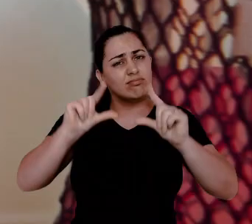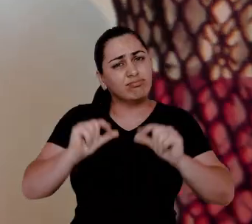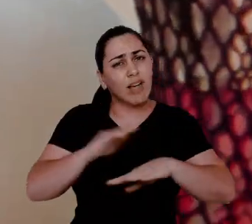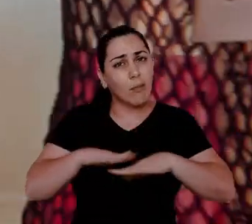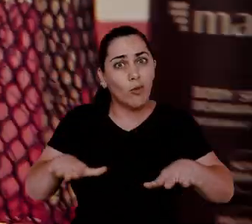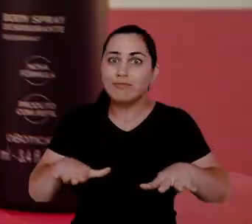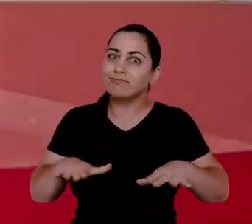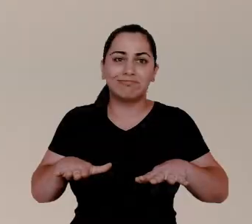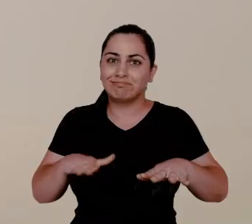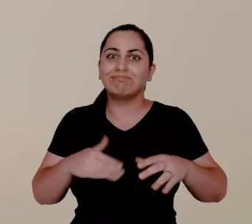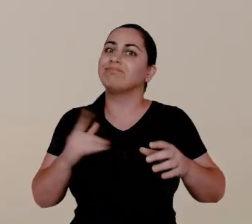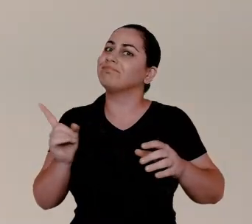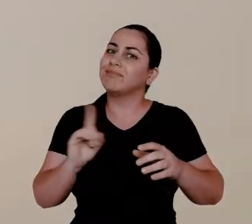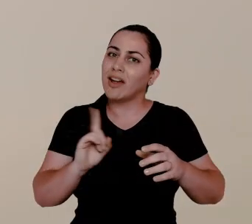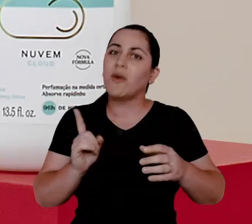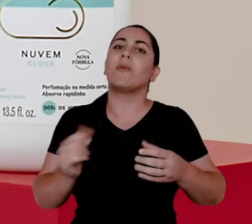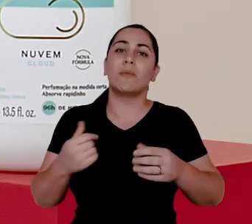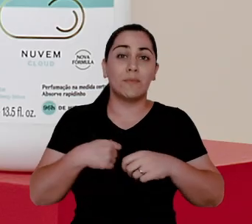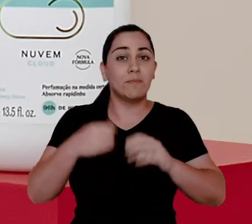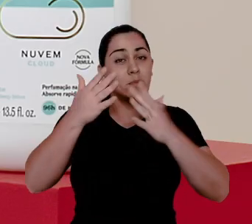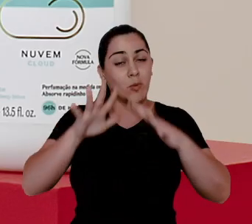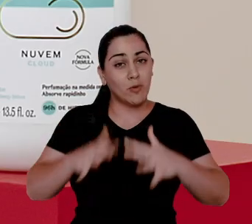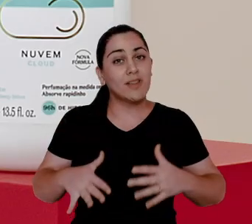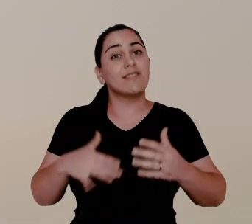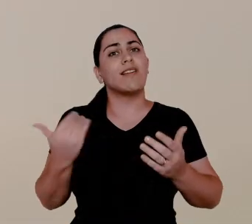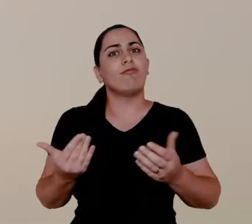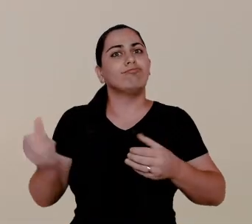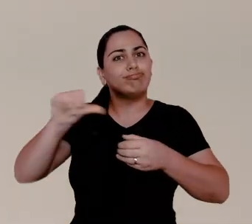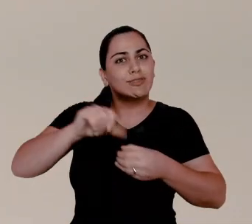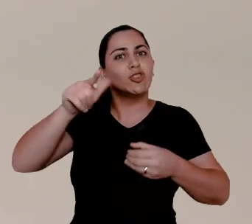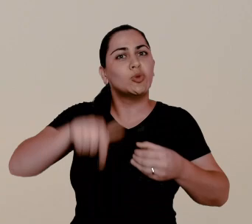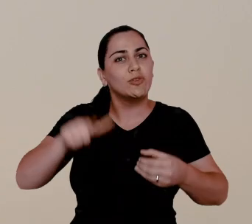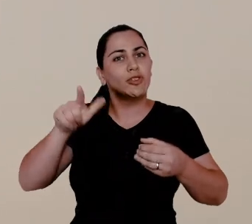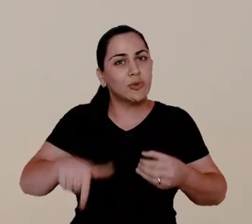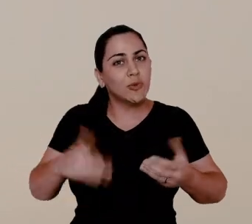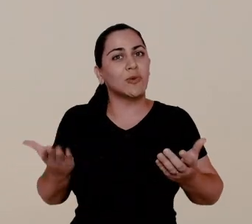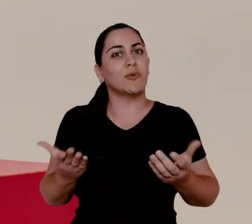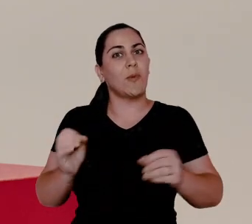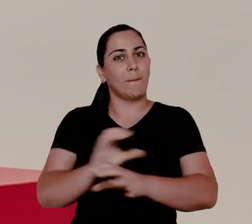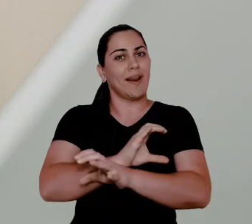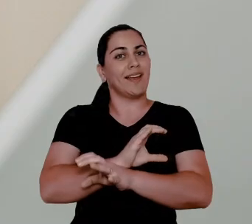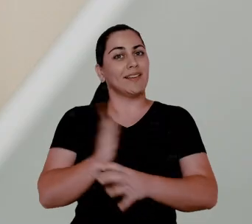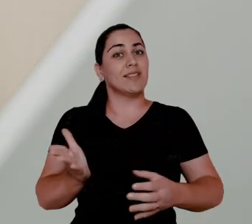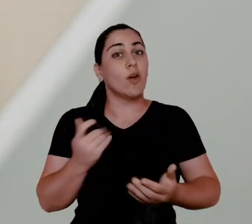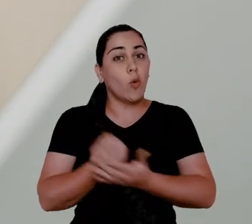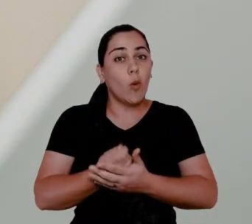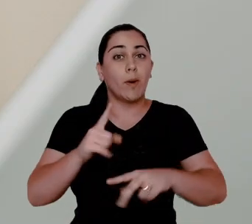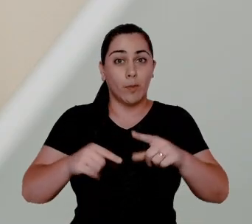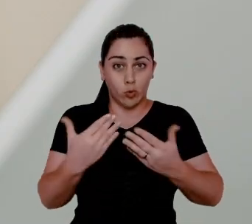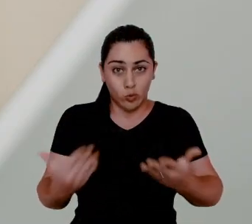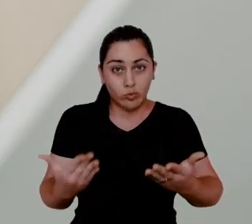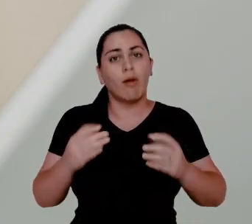que acabou, não acabou. A promoção Me Completa, agora mais completa. Na compra de um